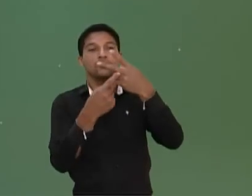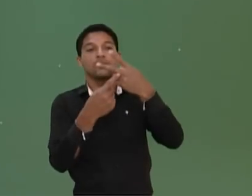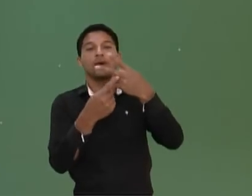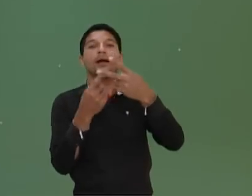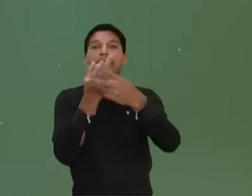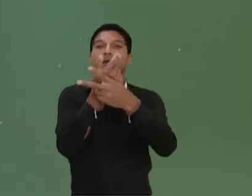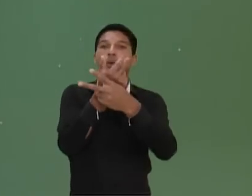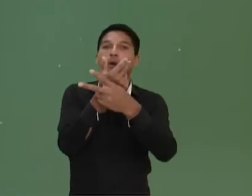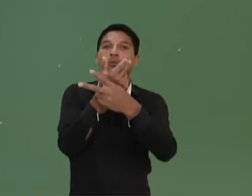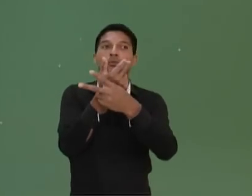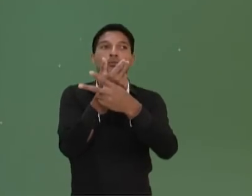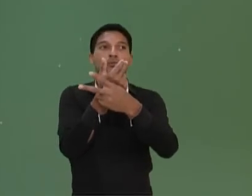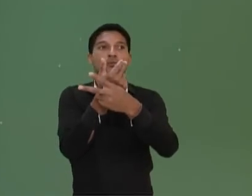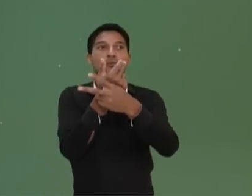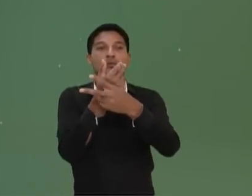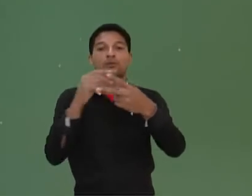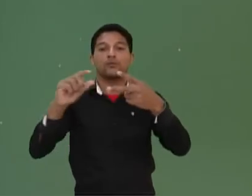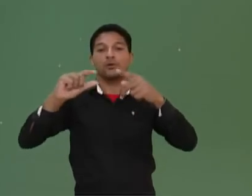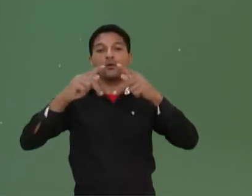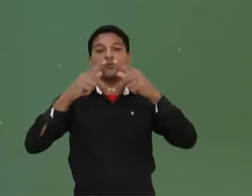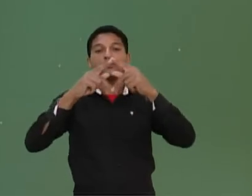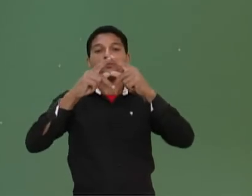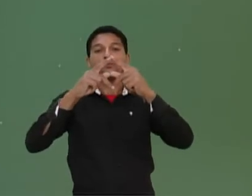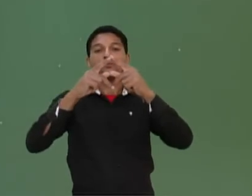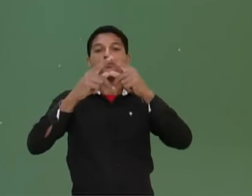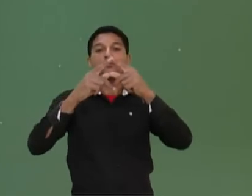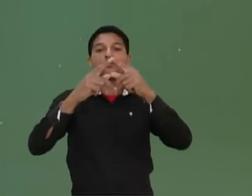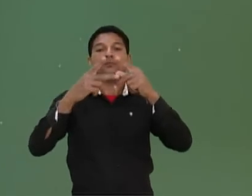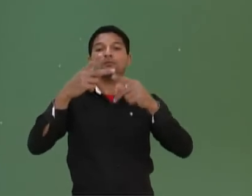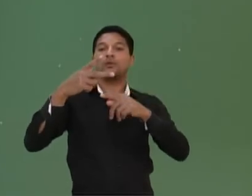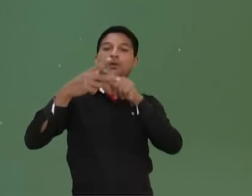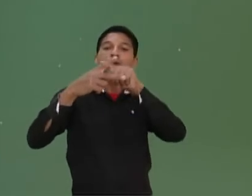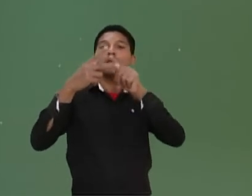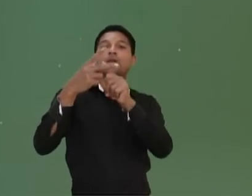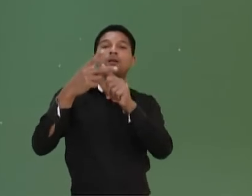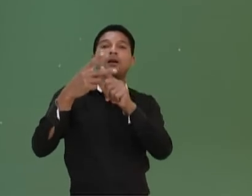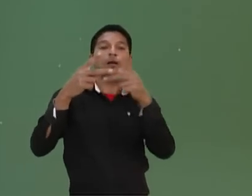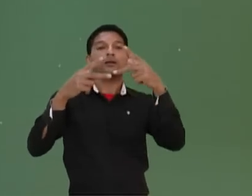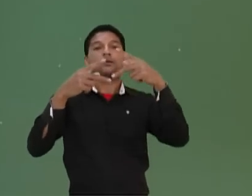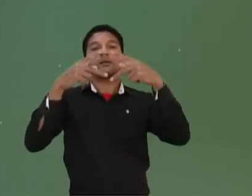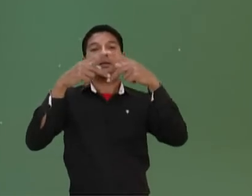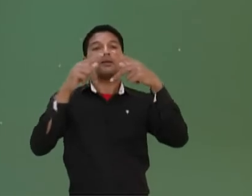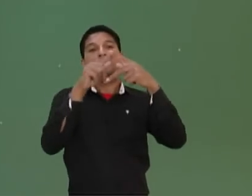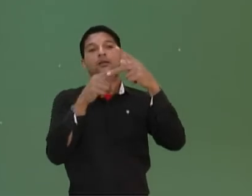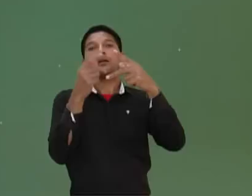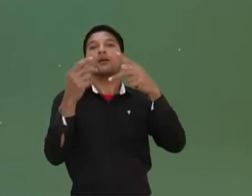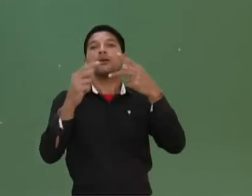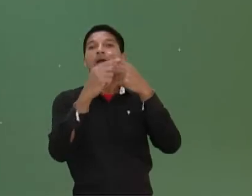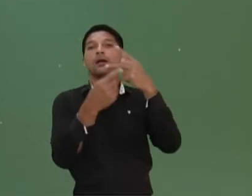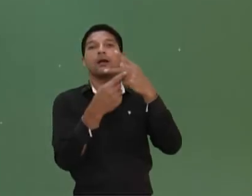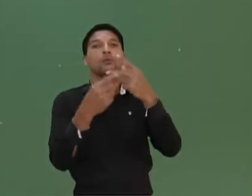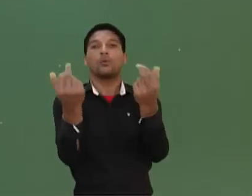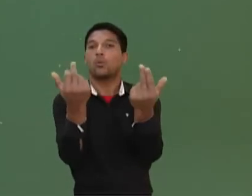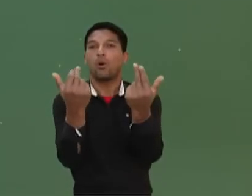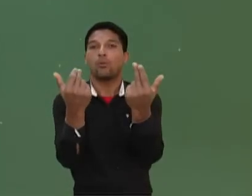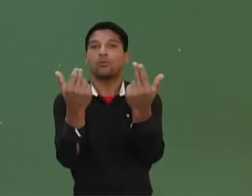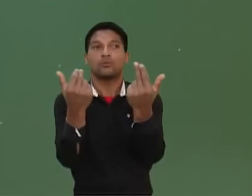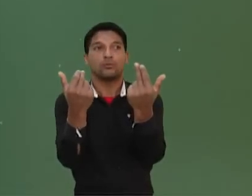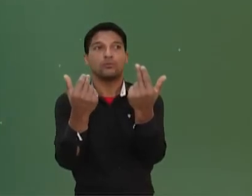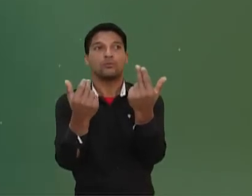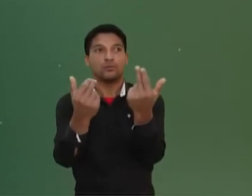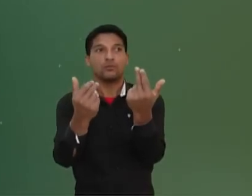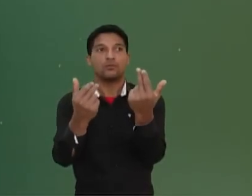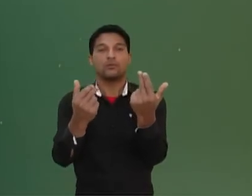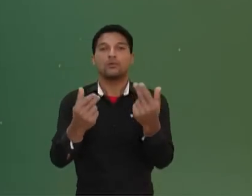Este ângulo aqui é congruente com este. E este ângulo aqui é congruente com este. Mas